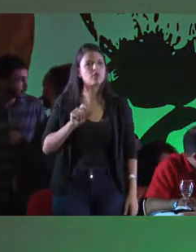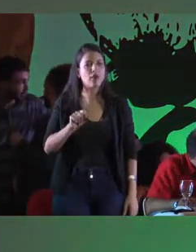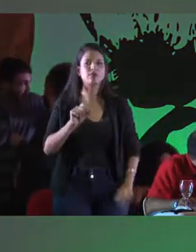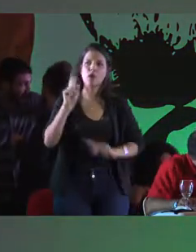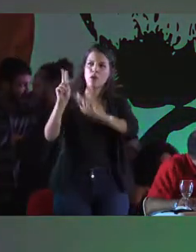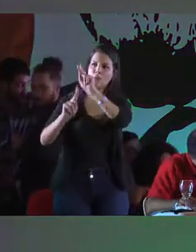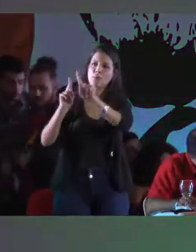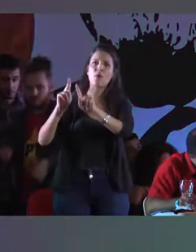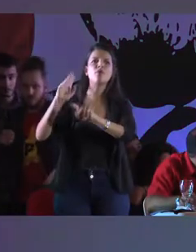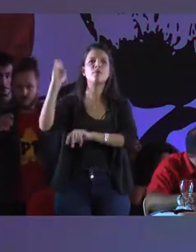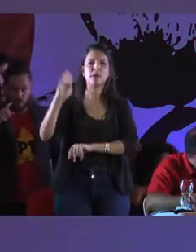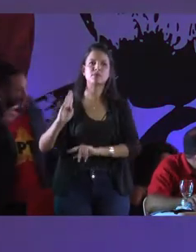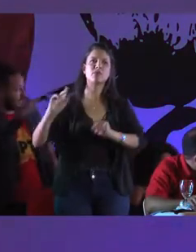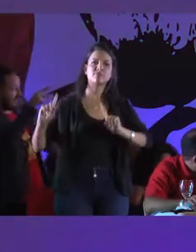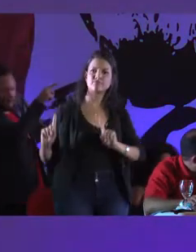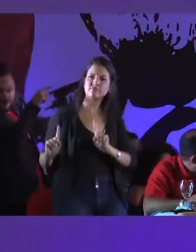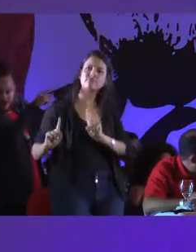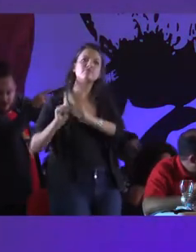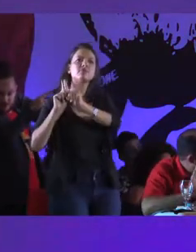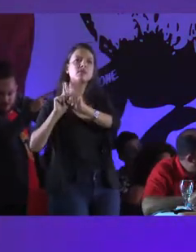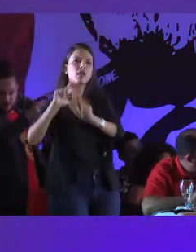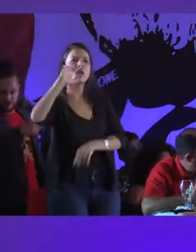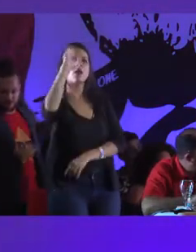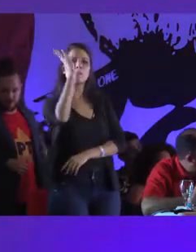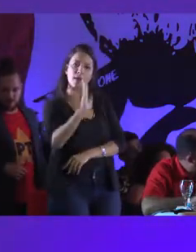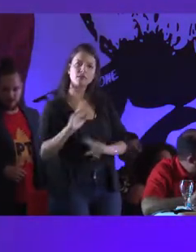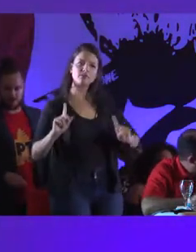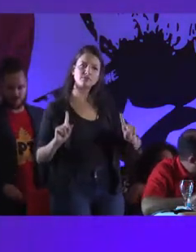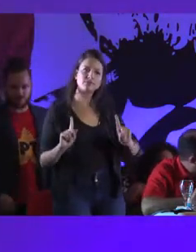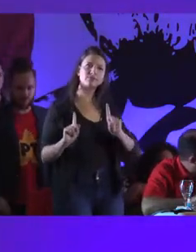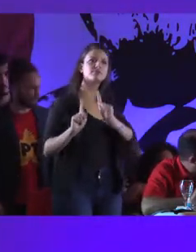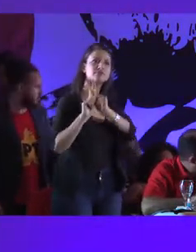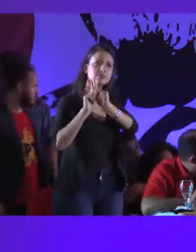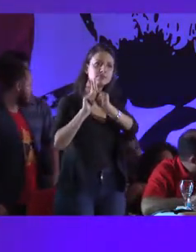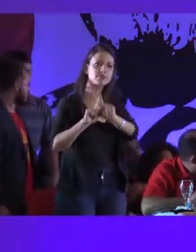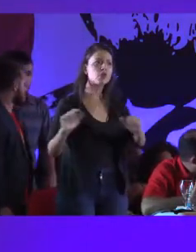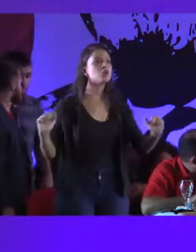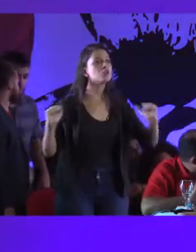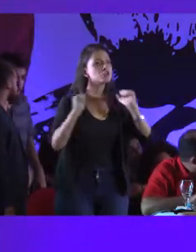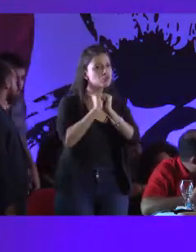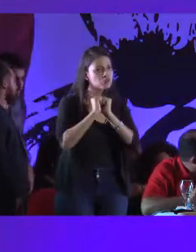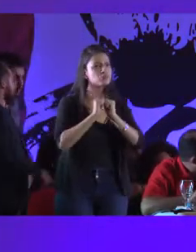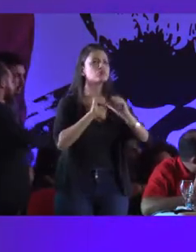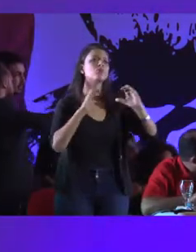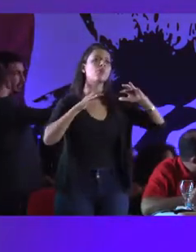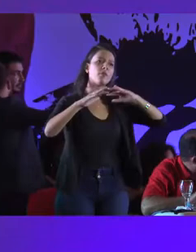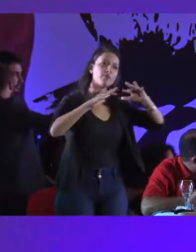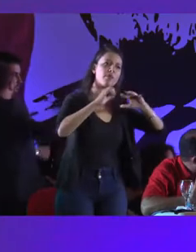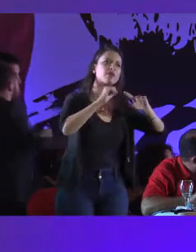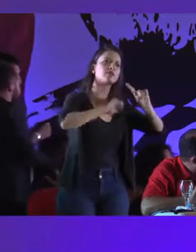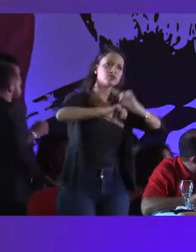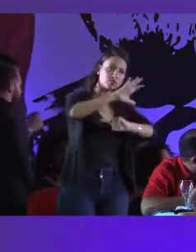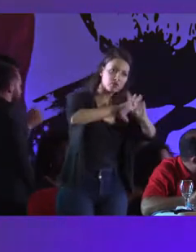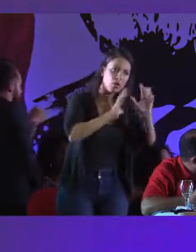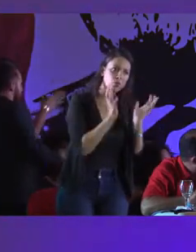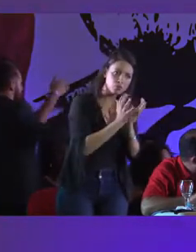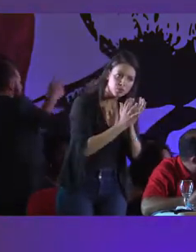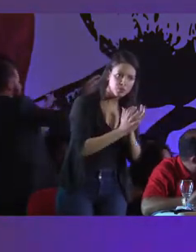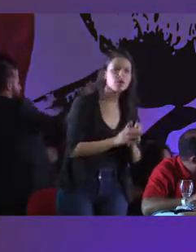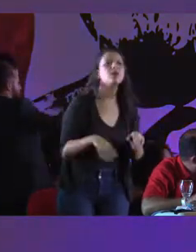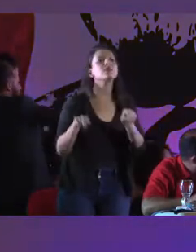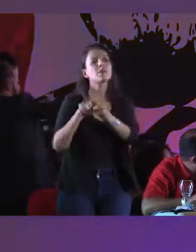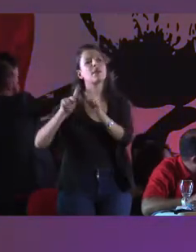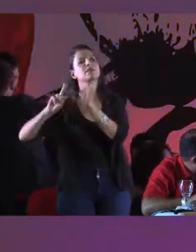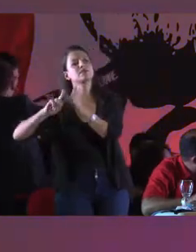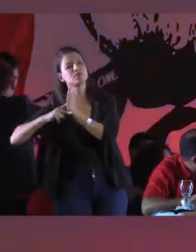povo brasileiro, do lado do Brasil, dos interesses nacionais, junto com os movimentos sociais, junto com os